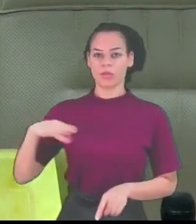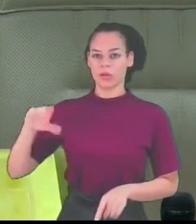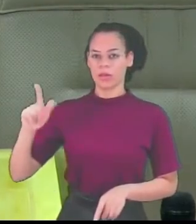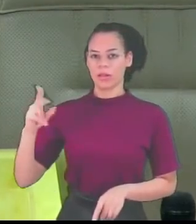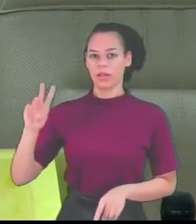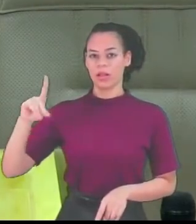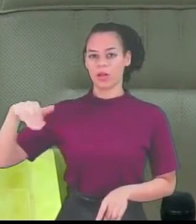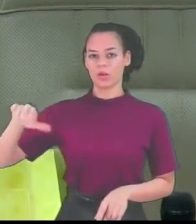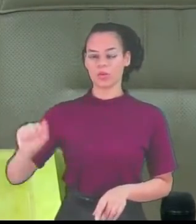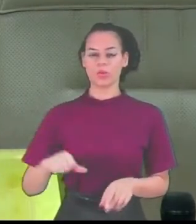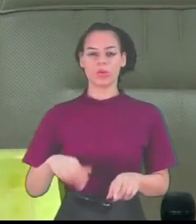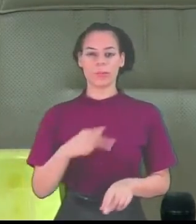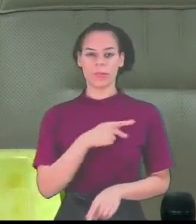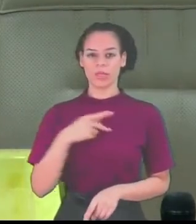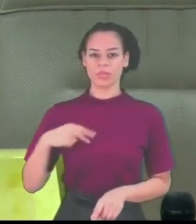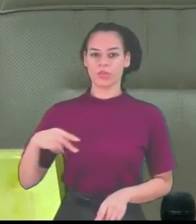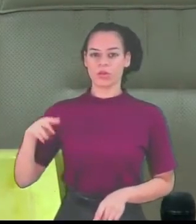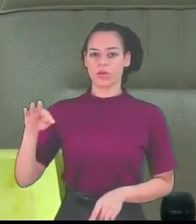feminino